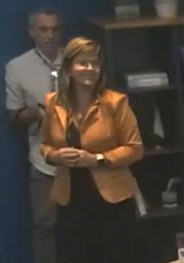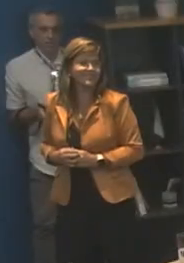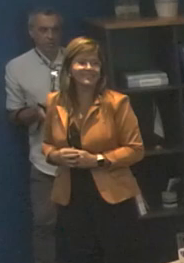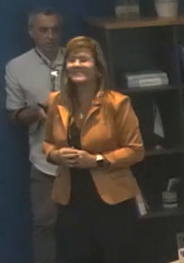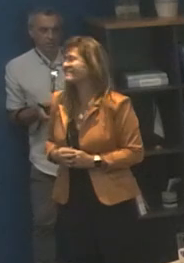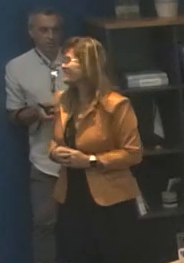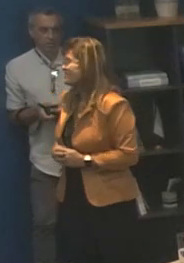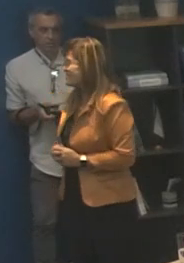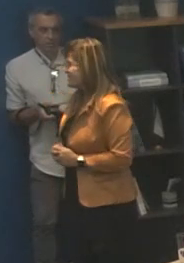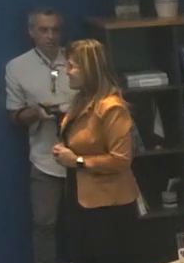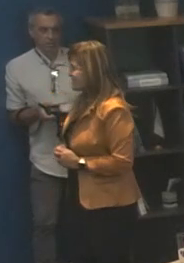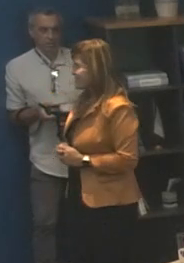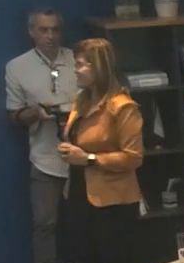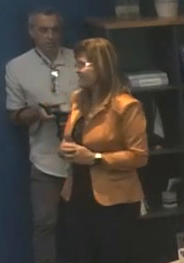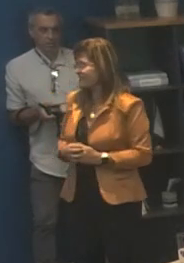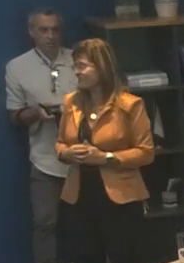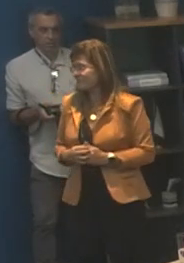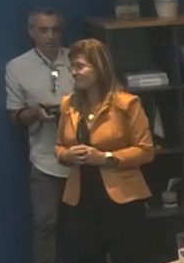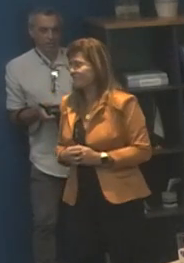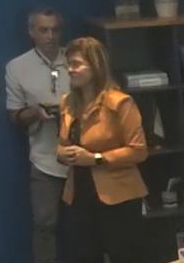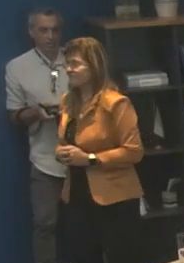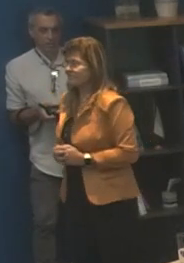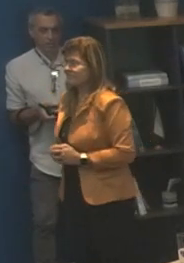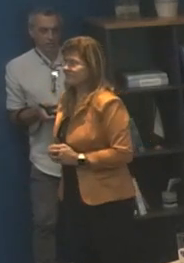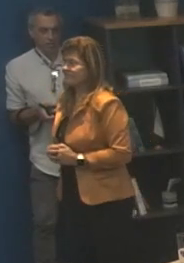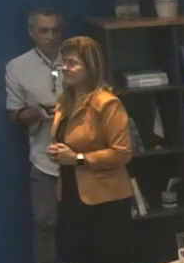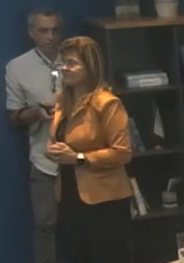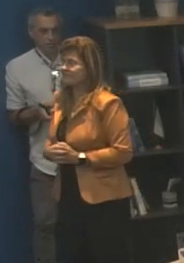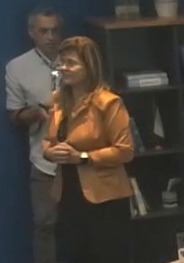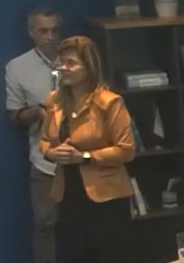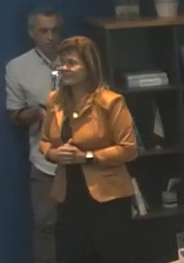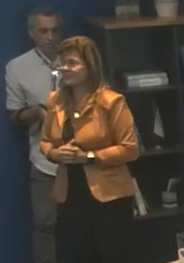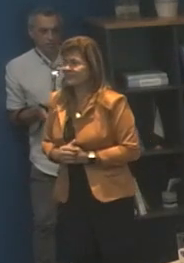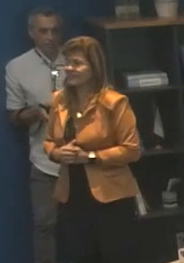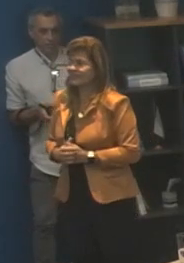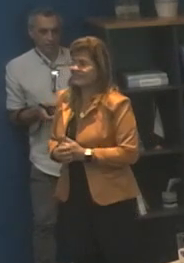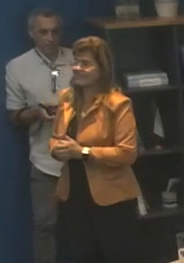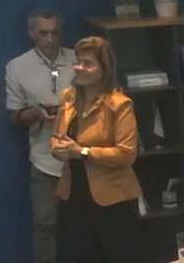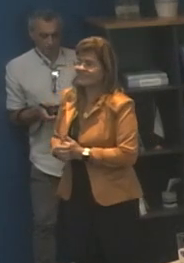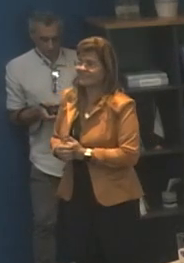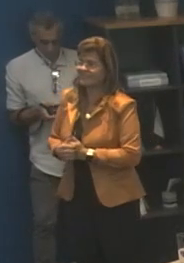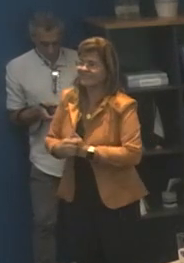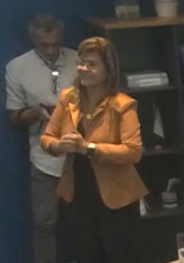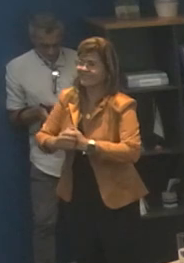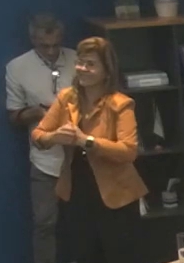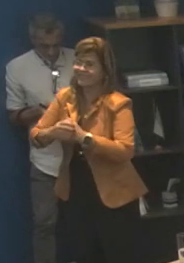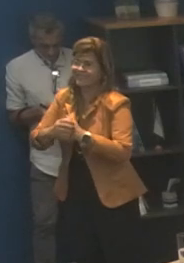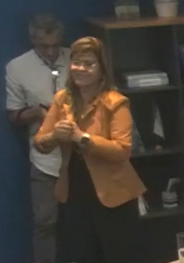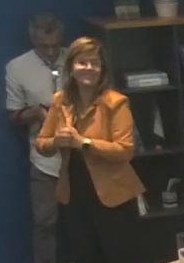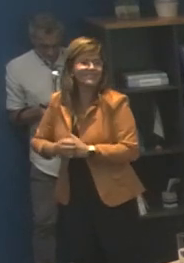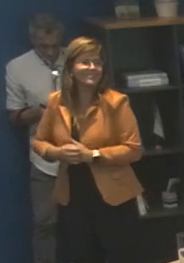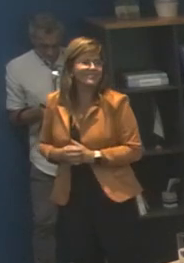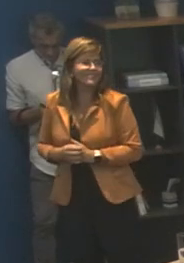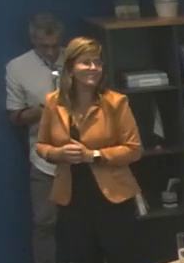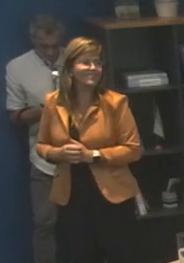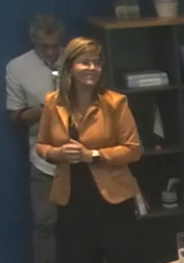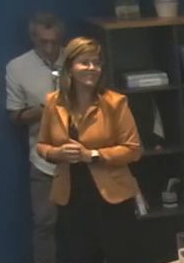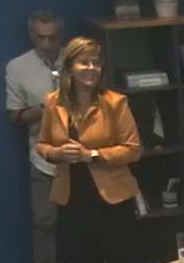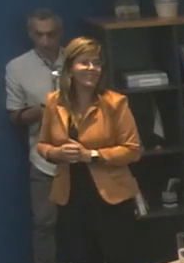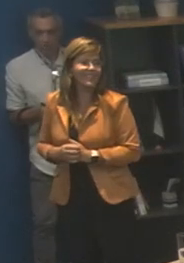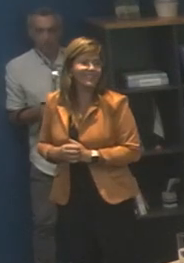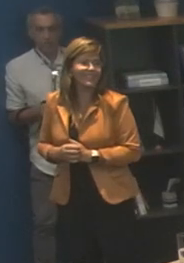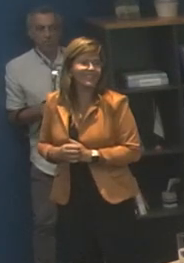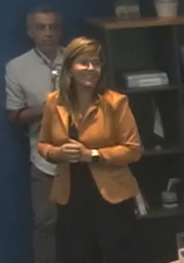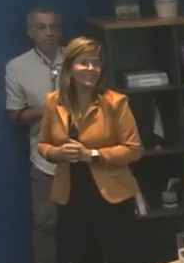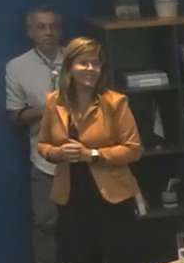mim, então. Não, meu repertório é,